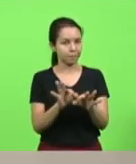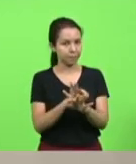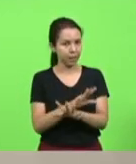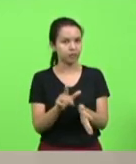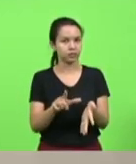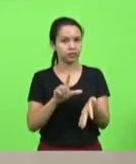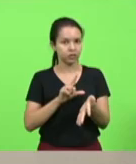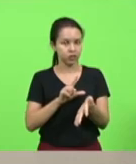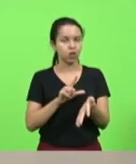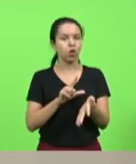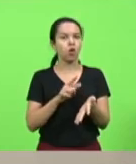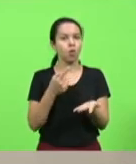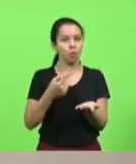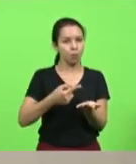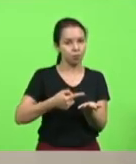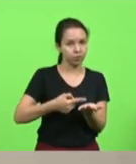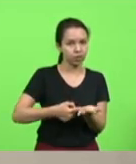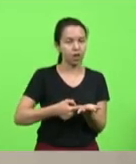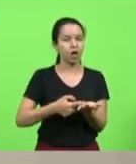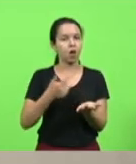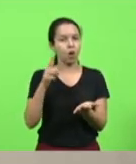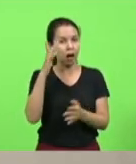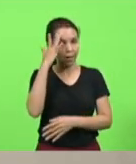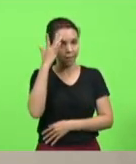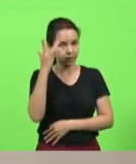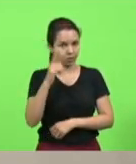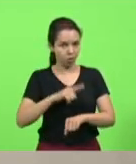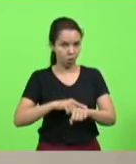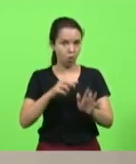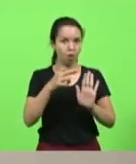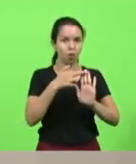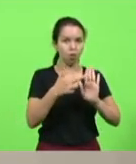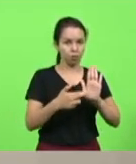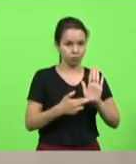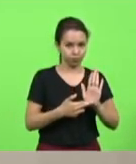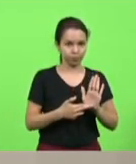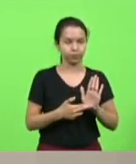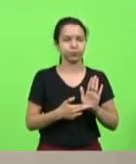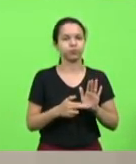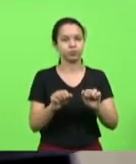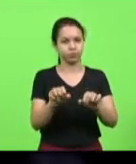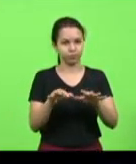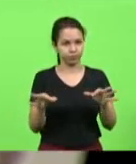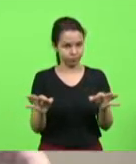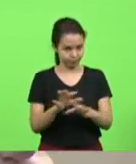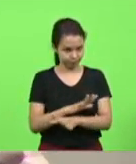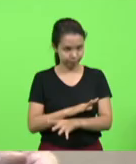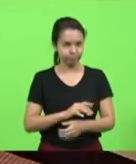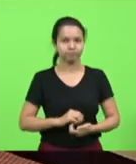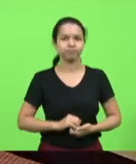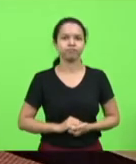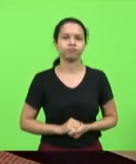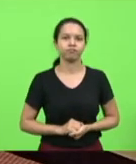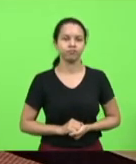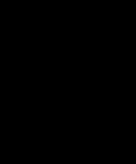sessão, convoca outra ordinária para amanhã, no horário regimental. Está encerrada a presente sessão.